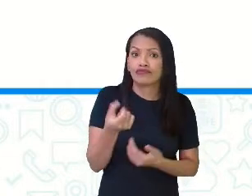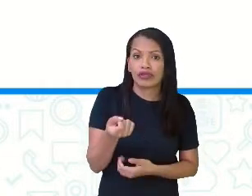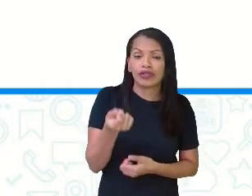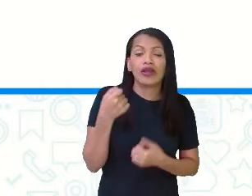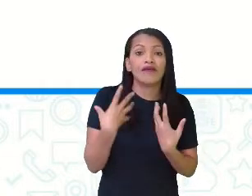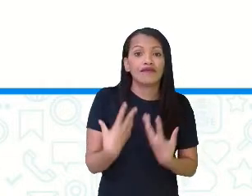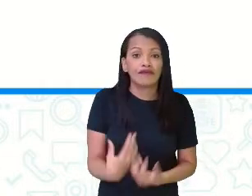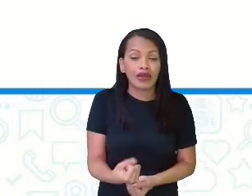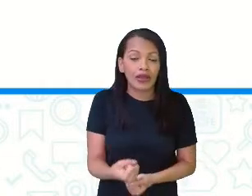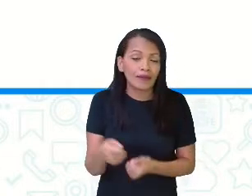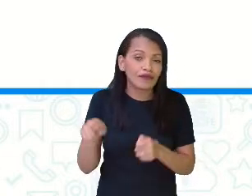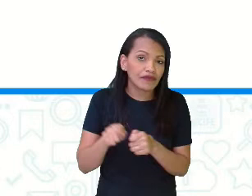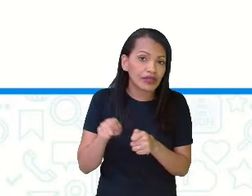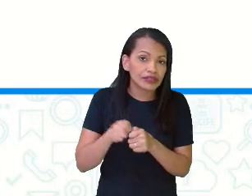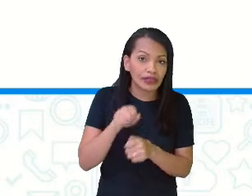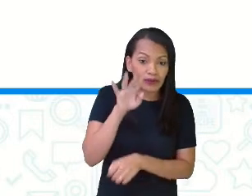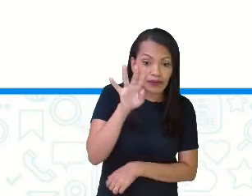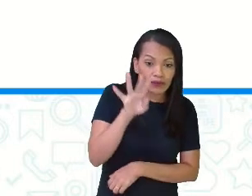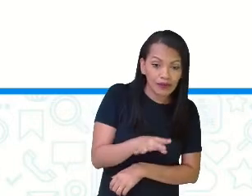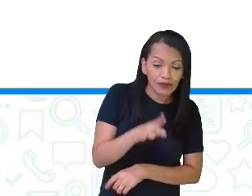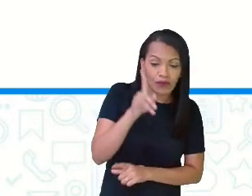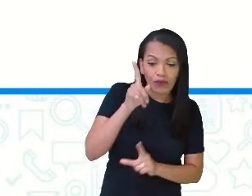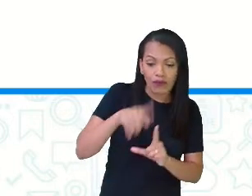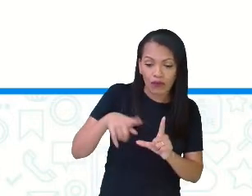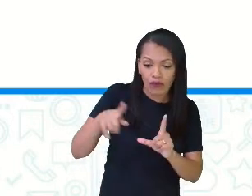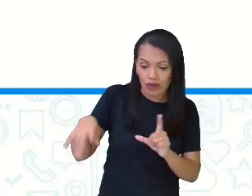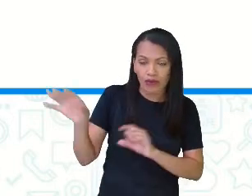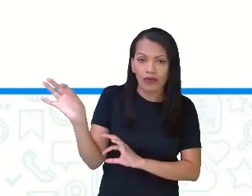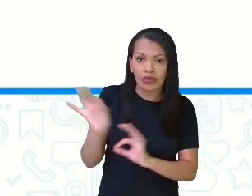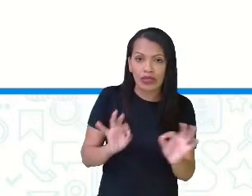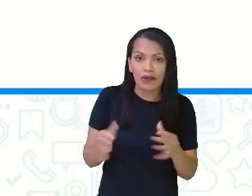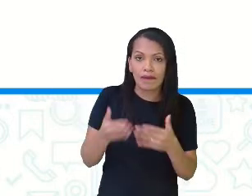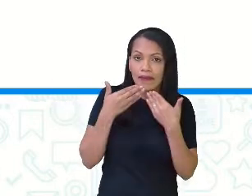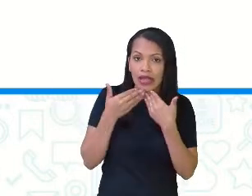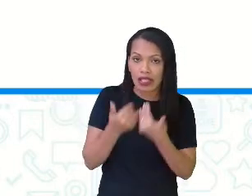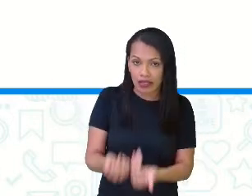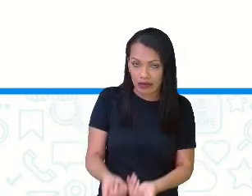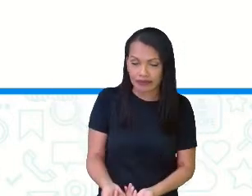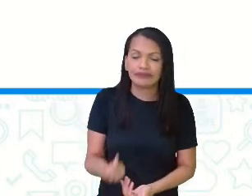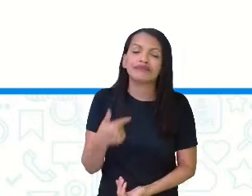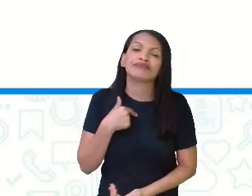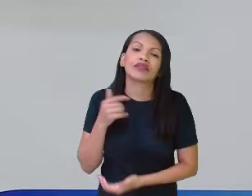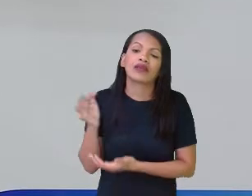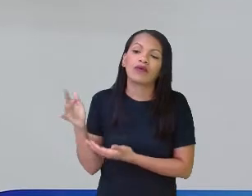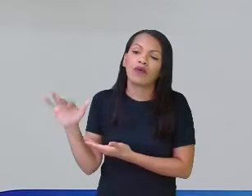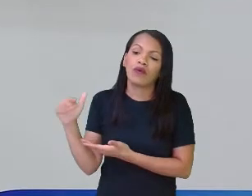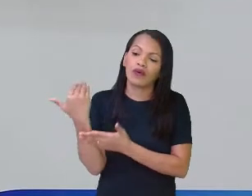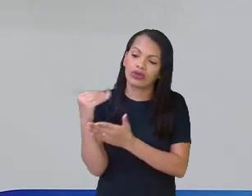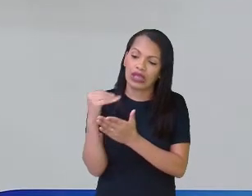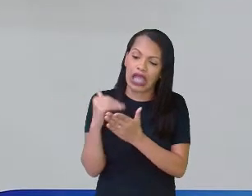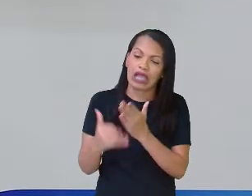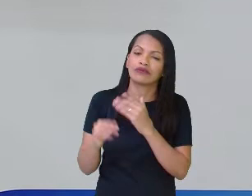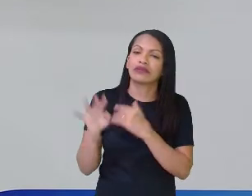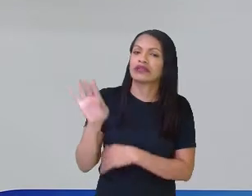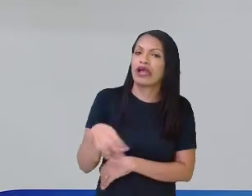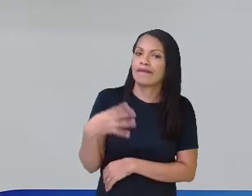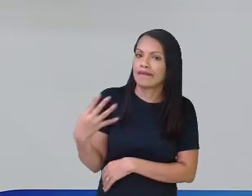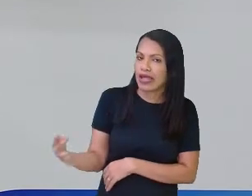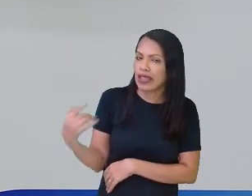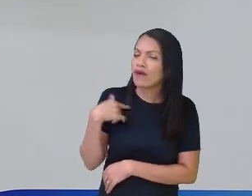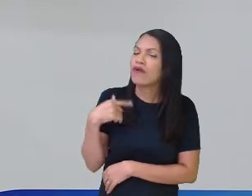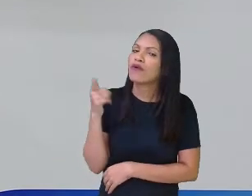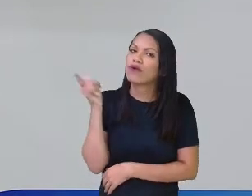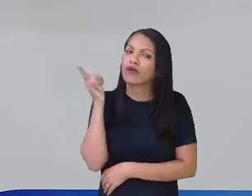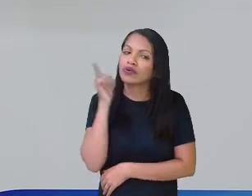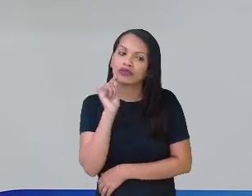para organizar melhor os dados da tabela? Foi o que eu disse. Com os dados da tabela eu consigo construir gráfico.